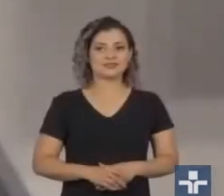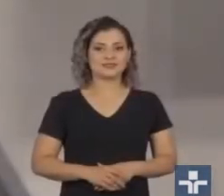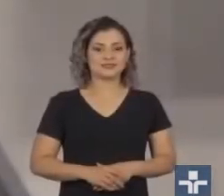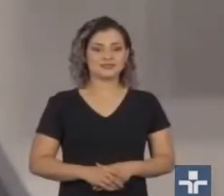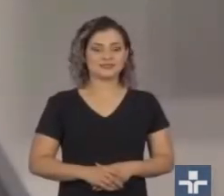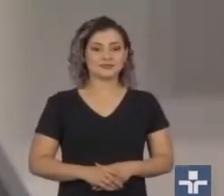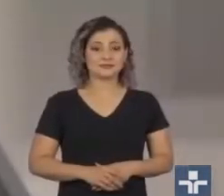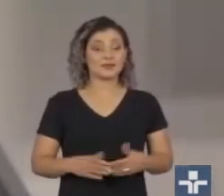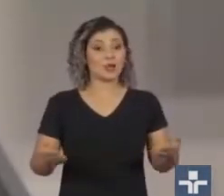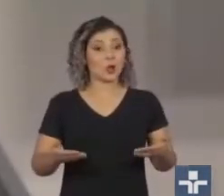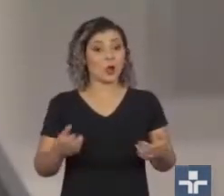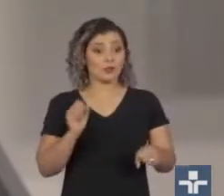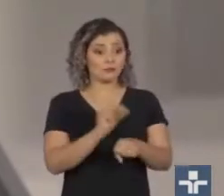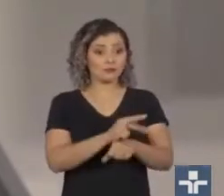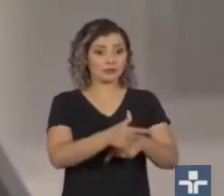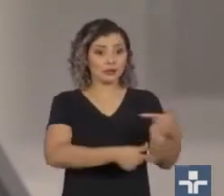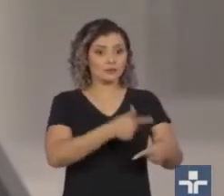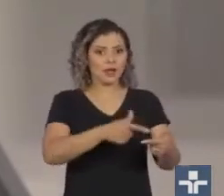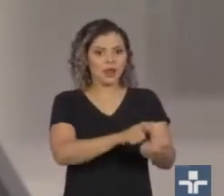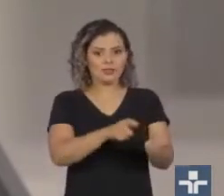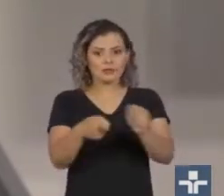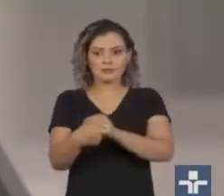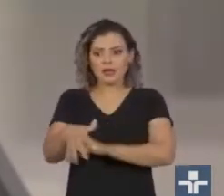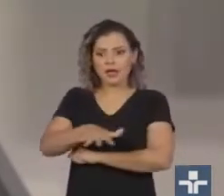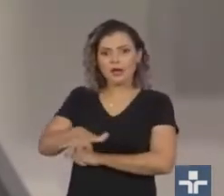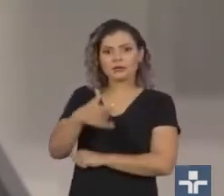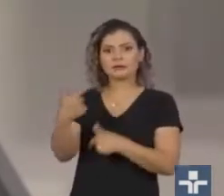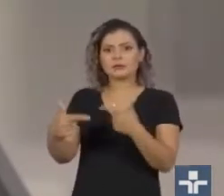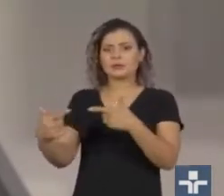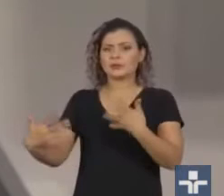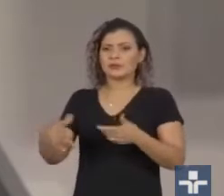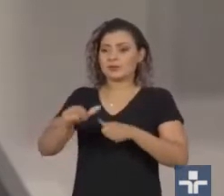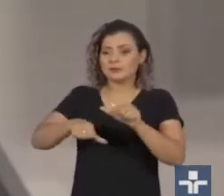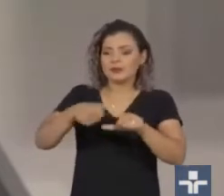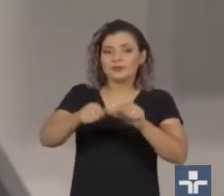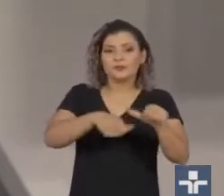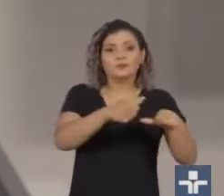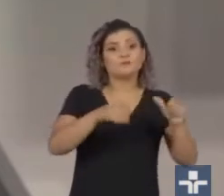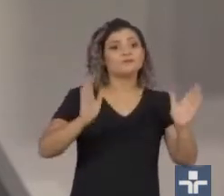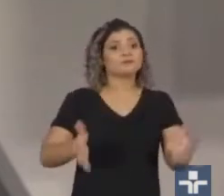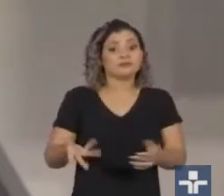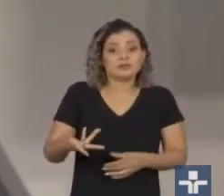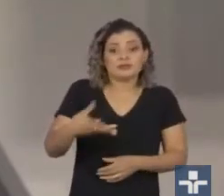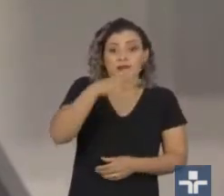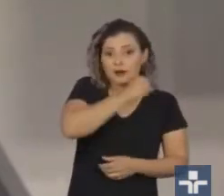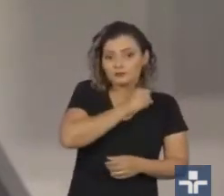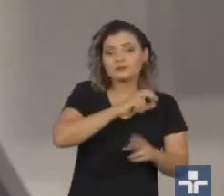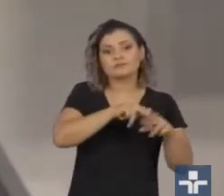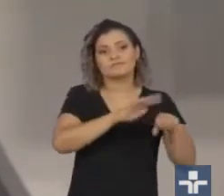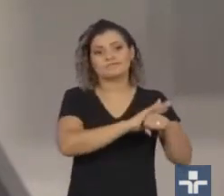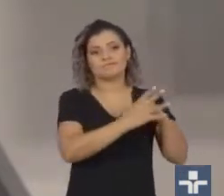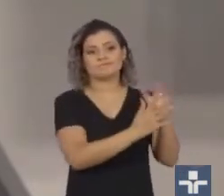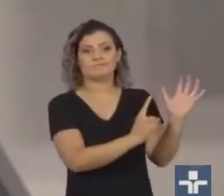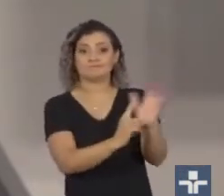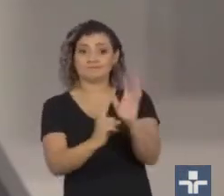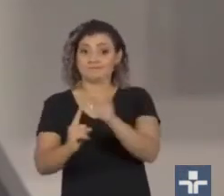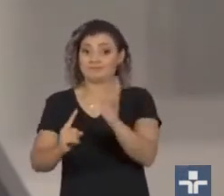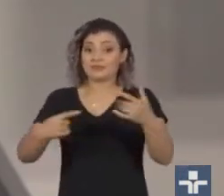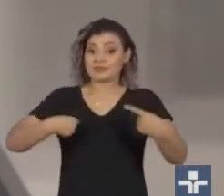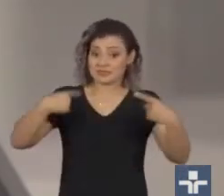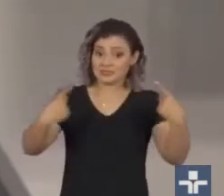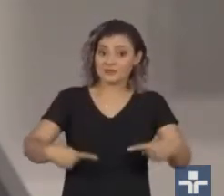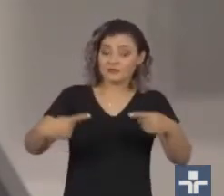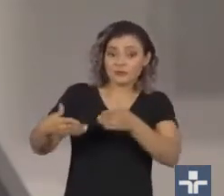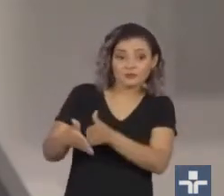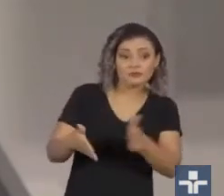Conseguir um emprego, adaptar-se a um mercado que passa por transformações que ficaram ainda mais aceleradas com a pandemia, esse é um dos desafios